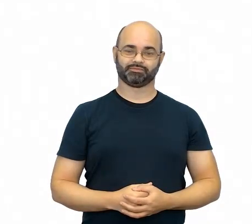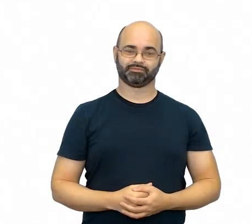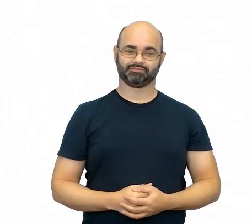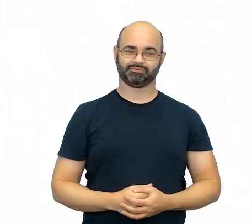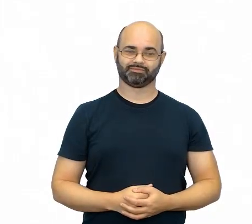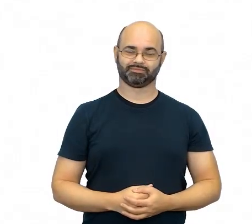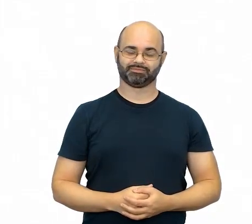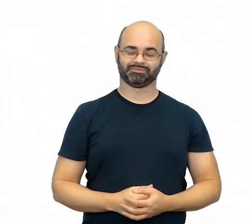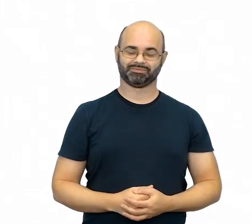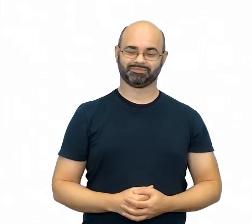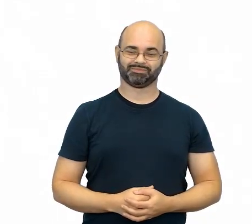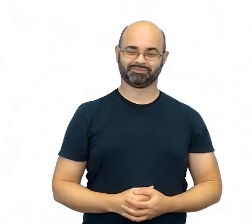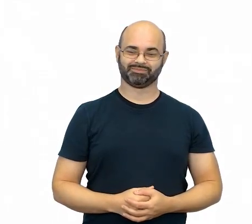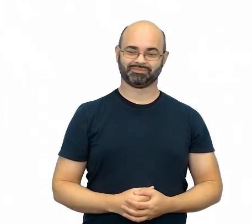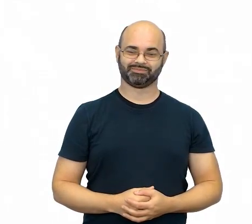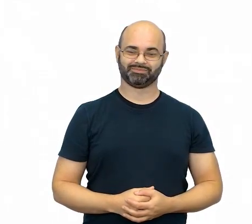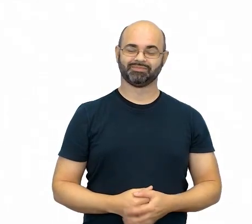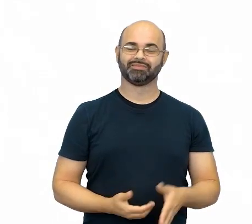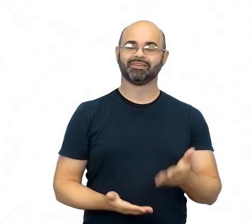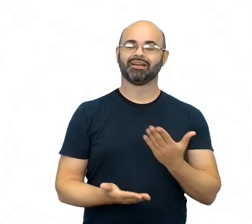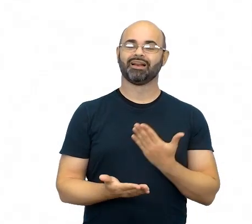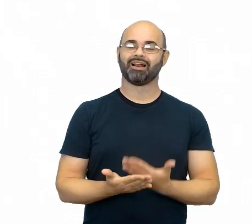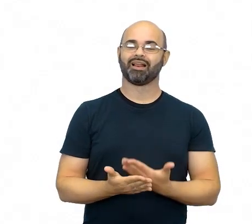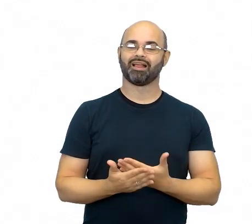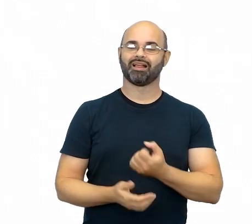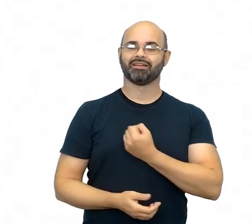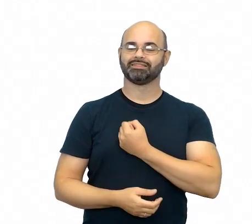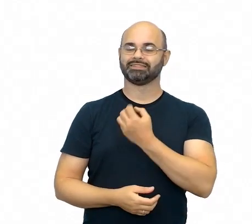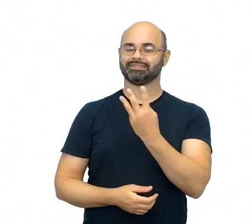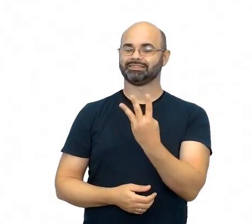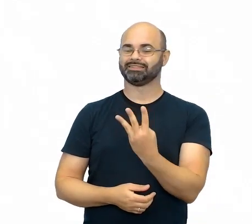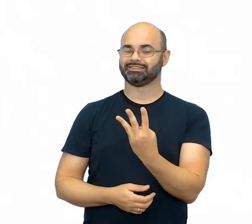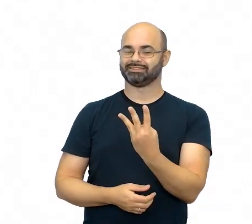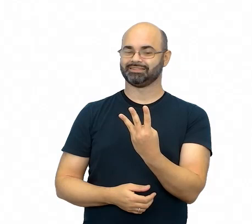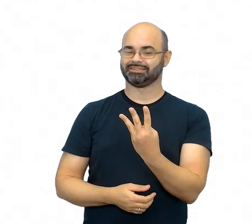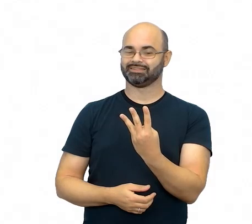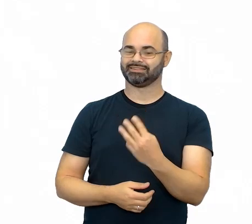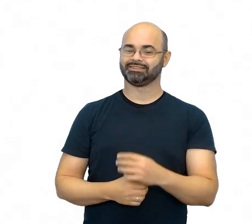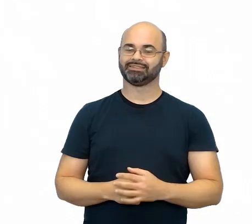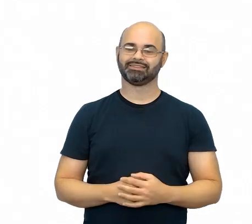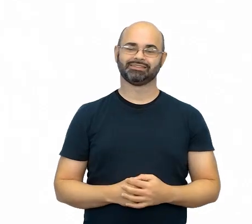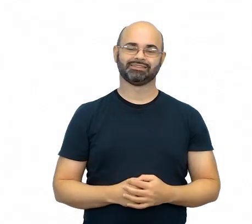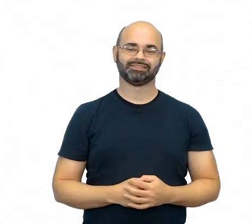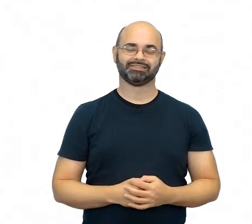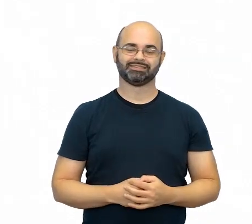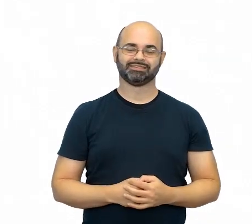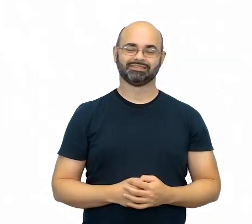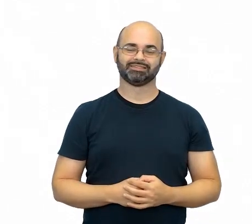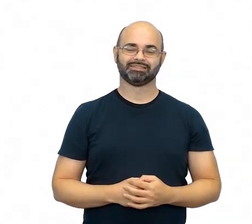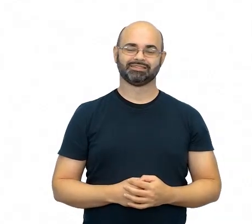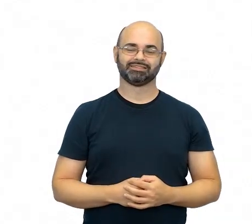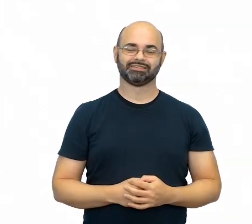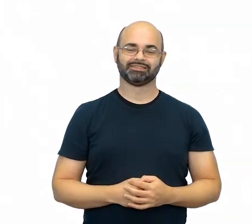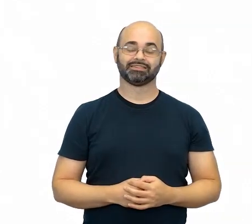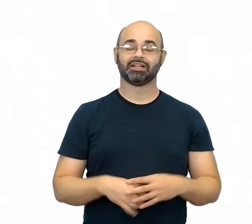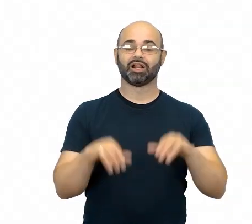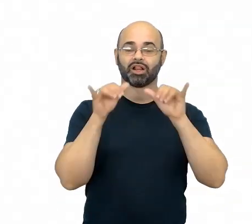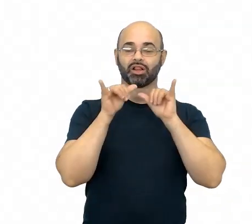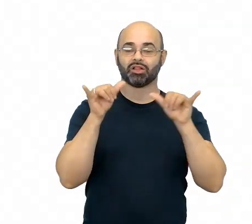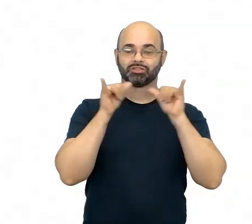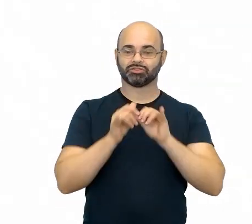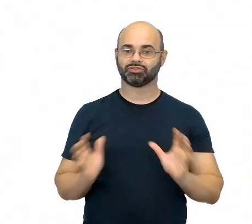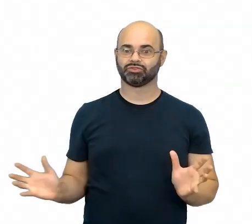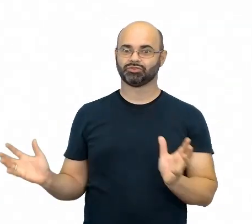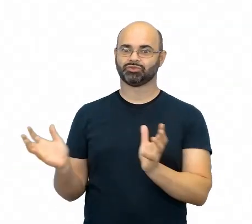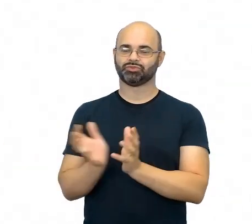Na aula 3, lendo uma notícia colaborativamente, a atividade 1,